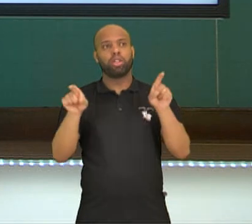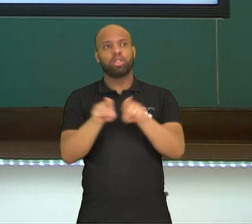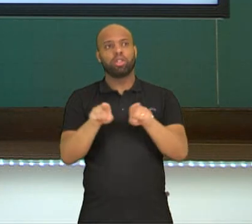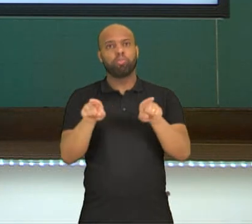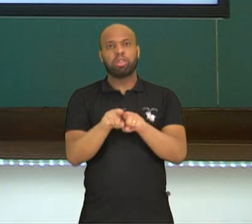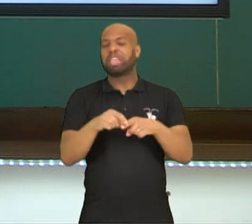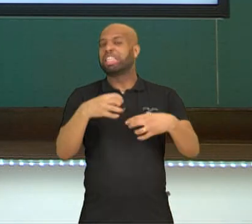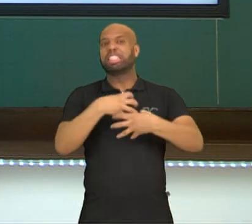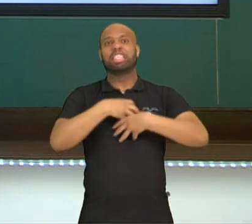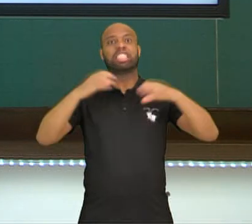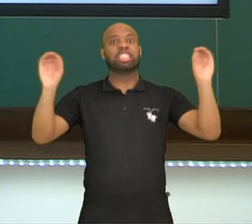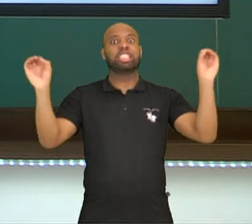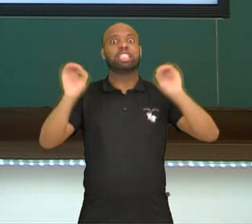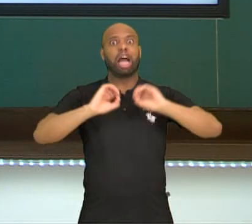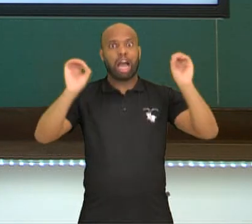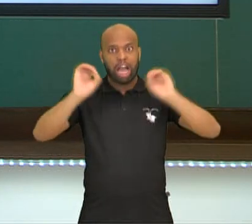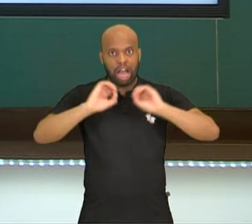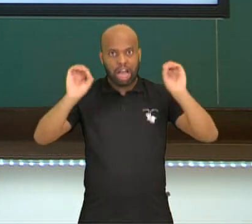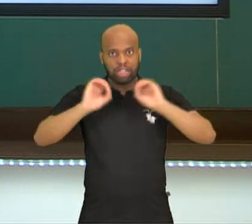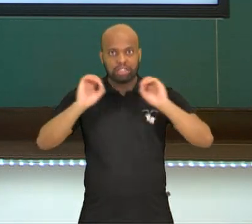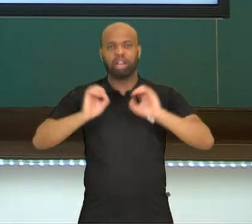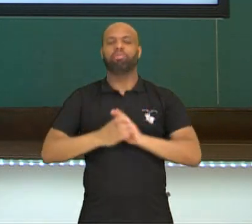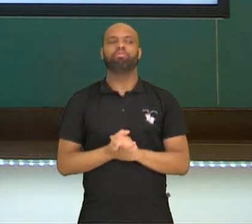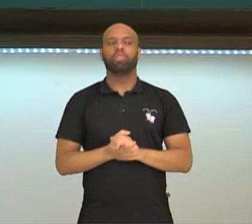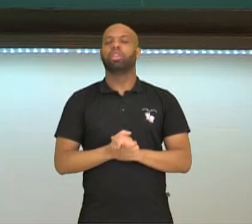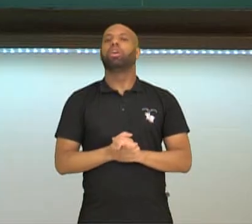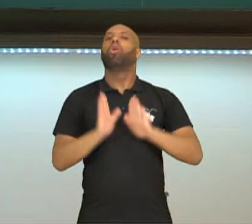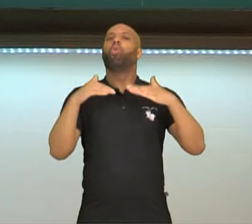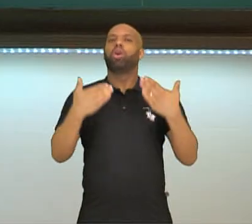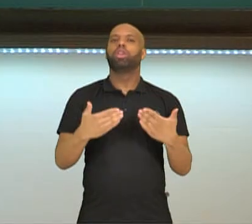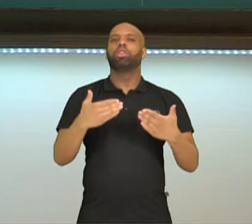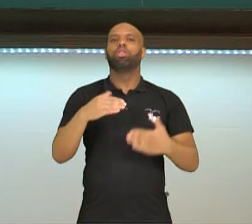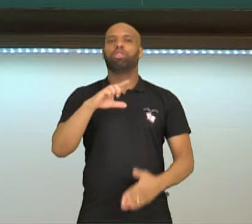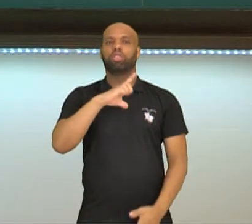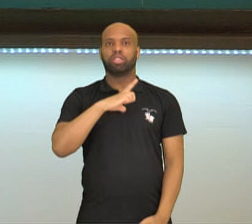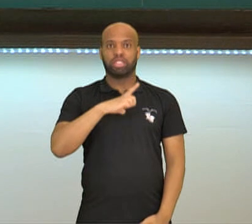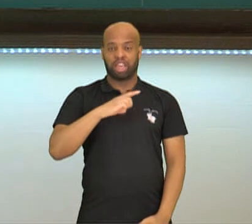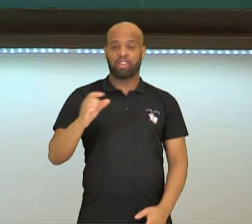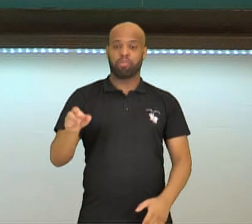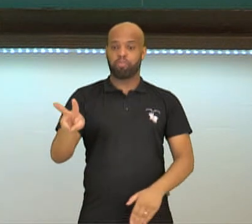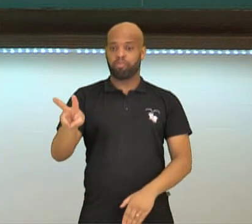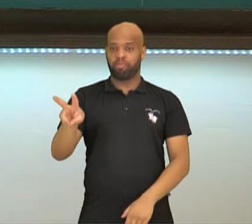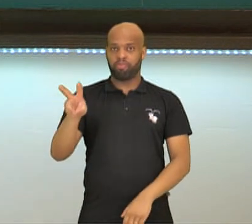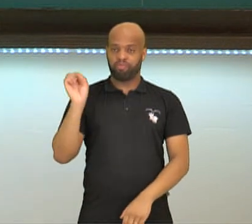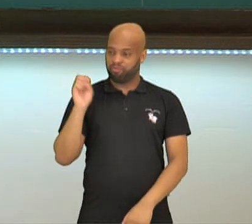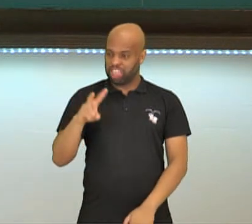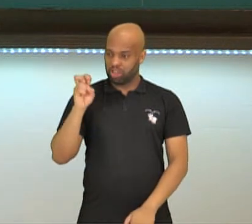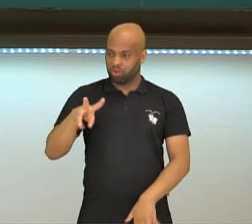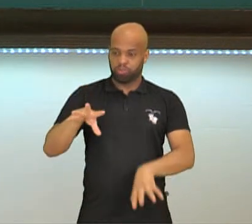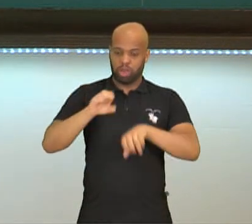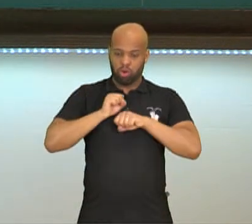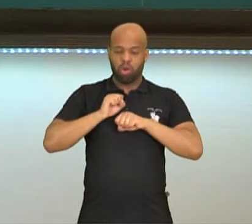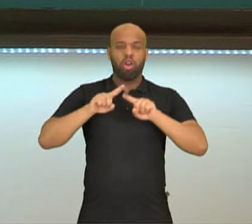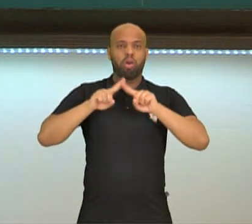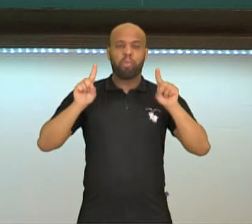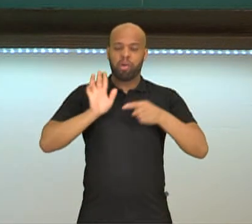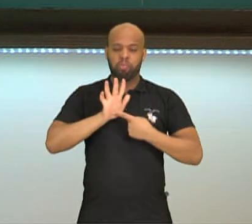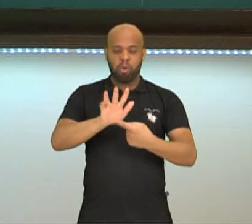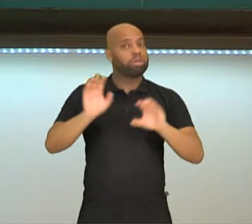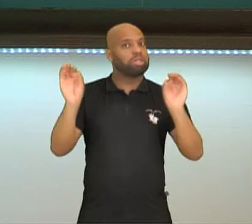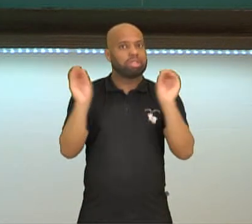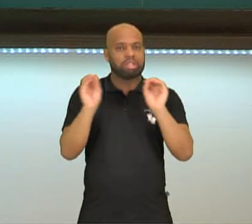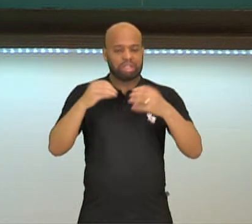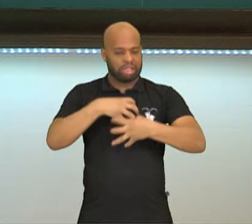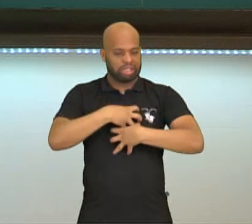ser assintomáticas, ou seja, mesmo na presença do vírus podem não manifestar sintomas.